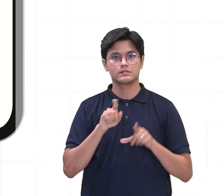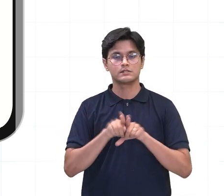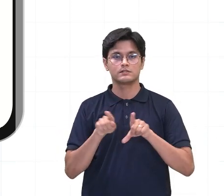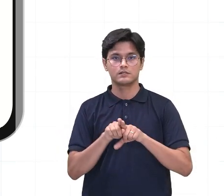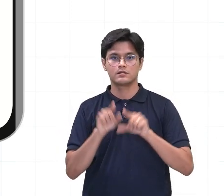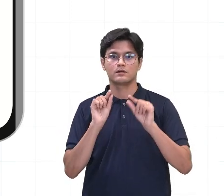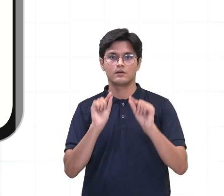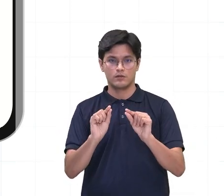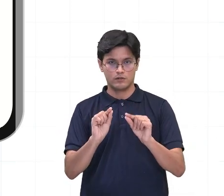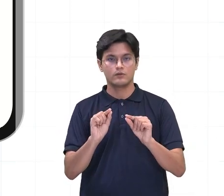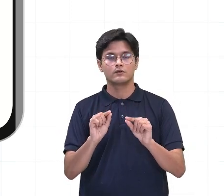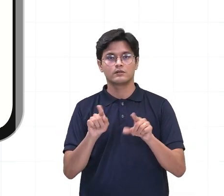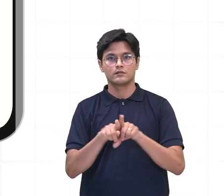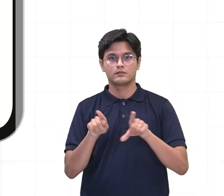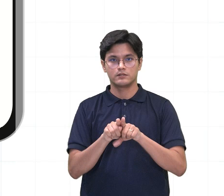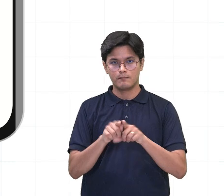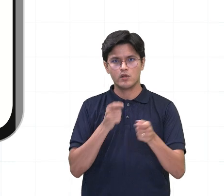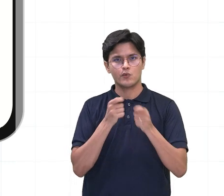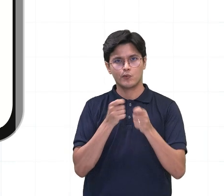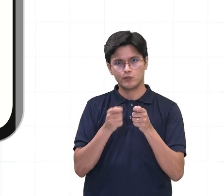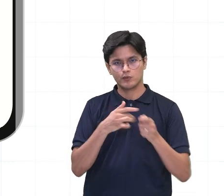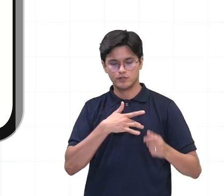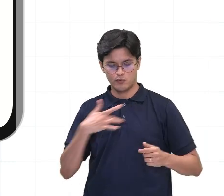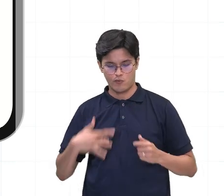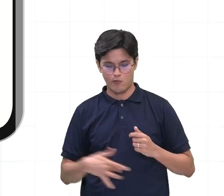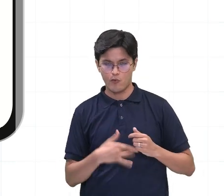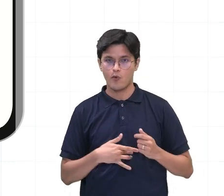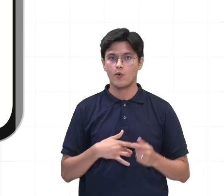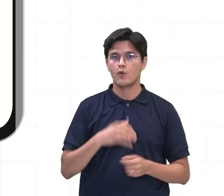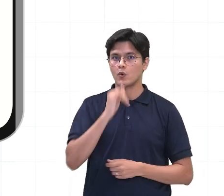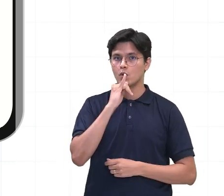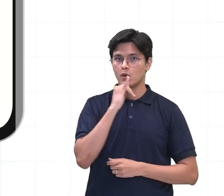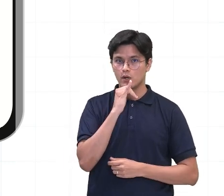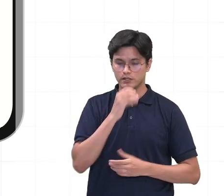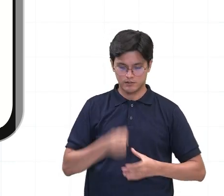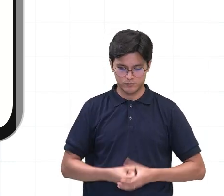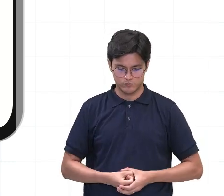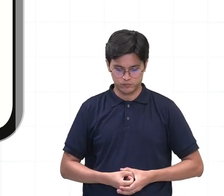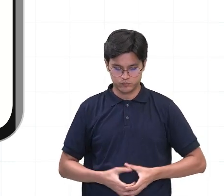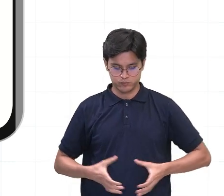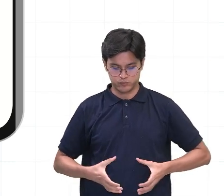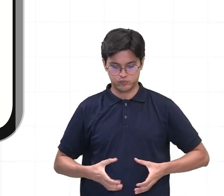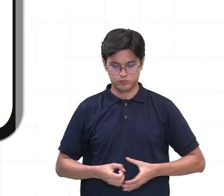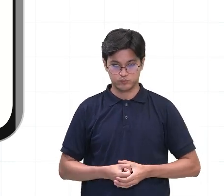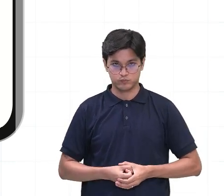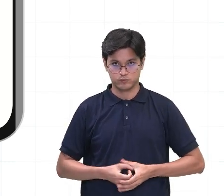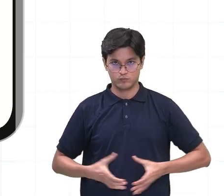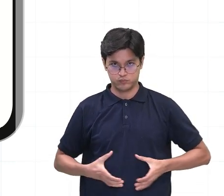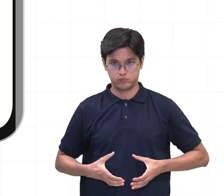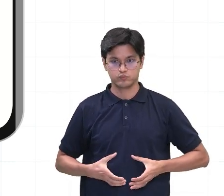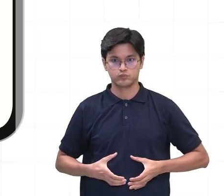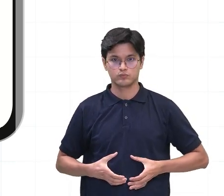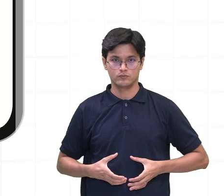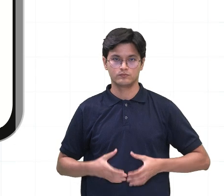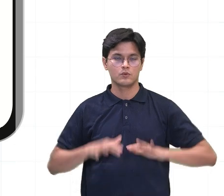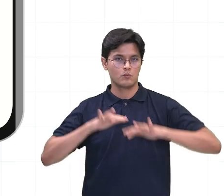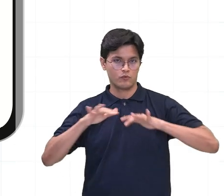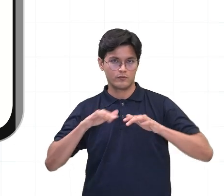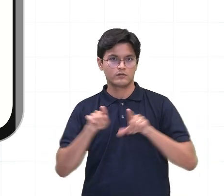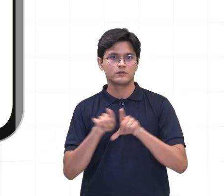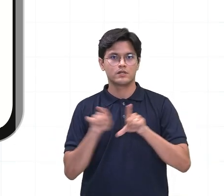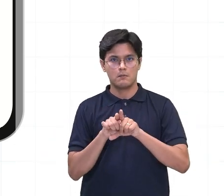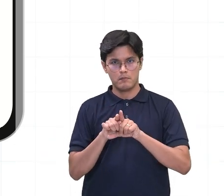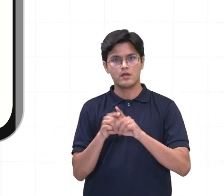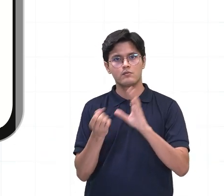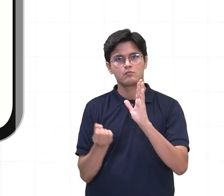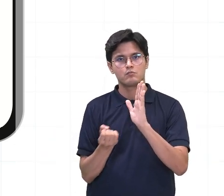regulação do volume dos órgãos, como a bexiga, né? No processo dela contrair. produção de calor, o movimento e